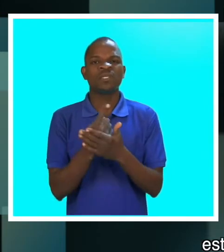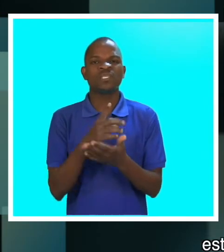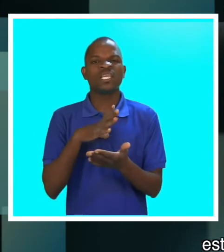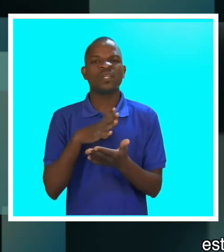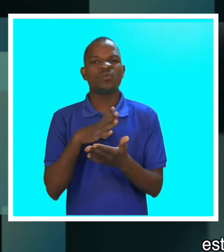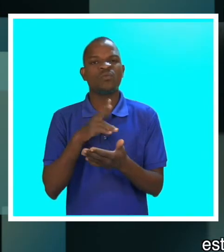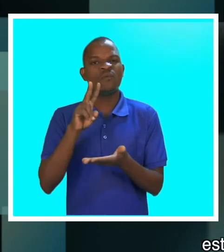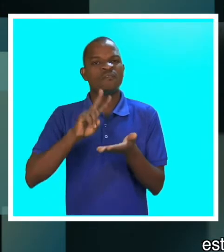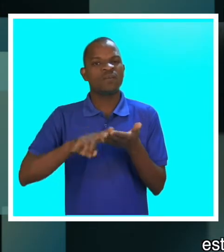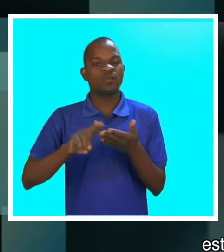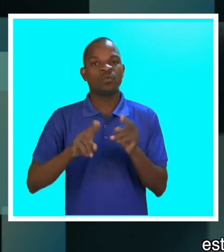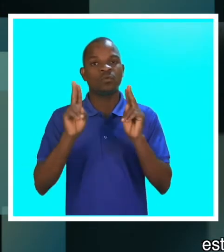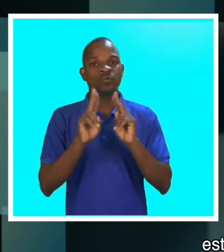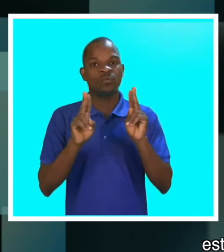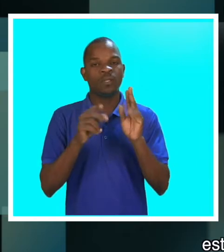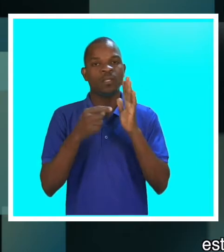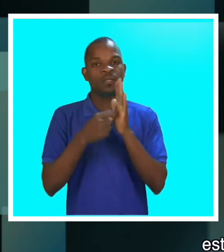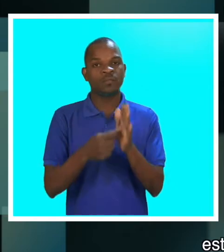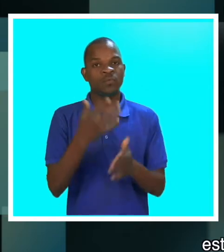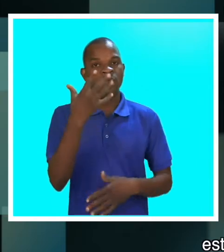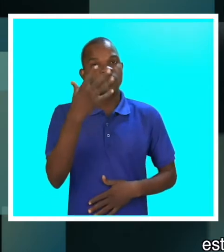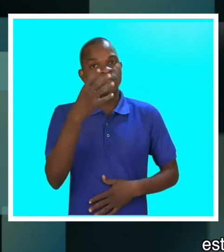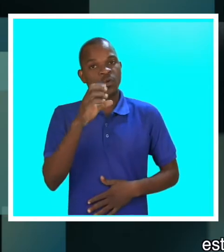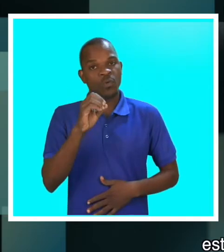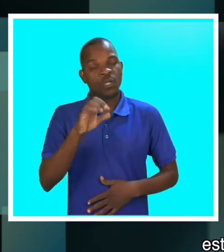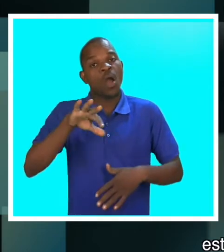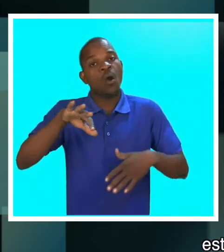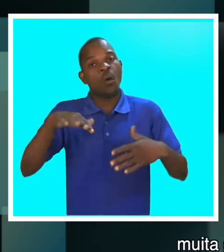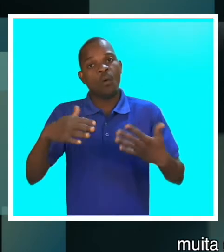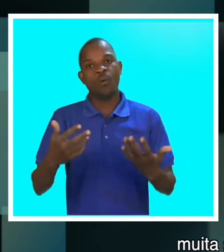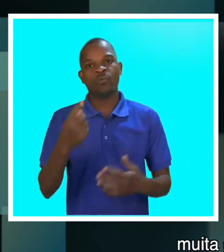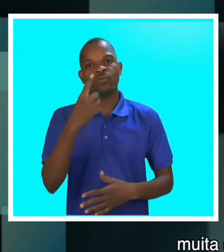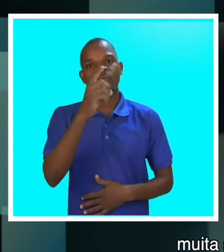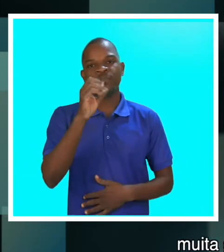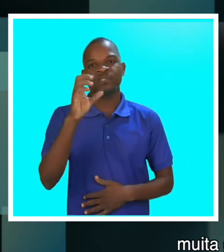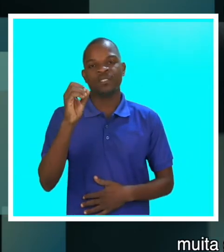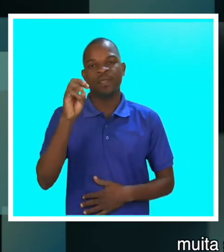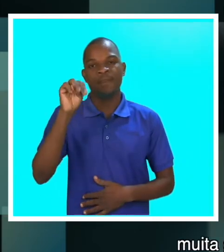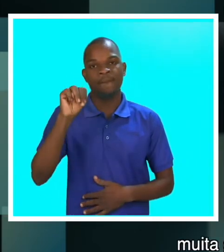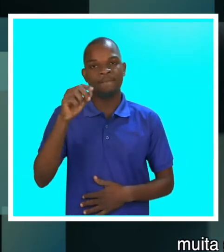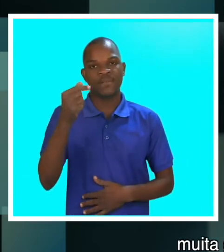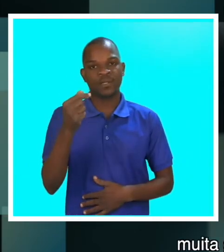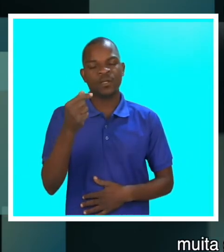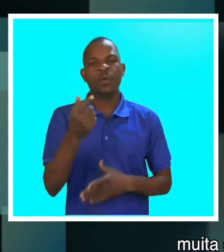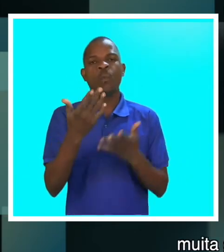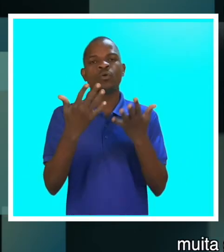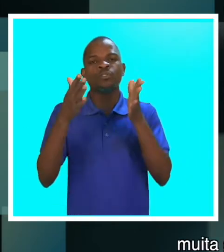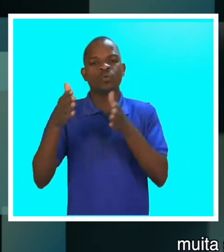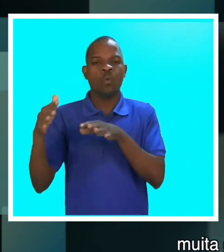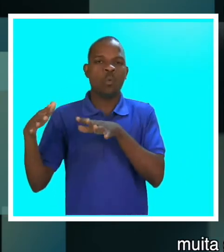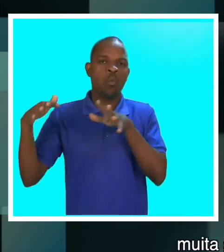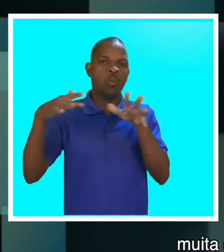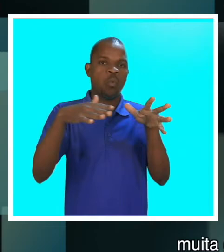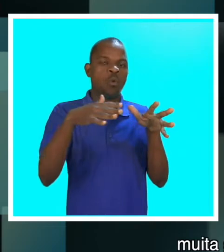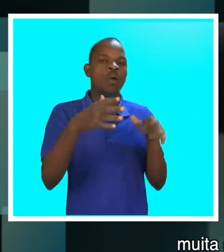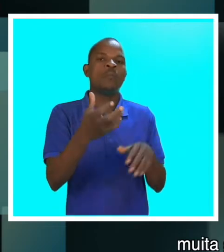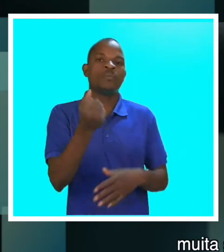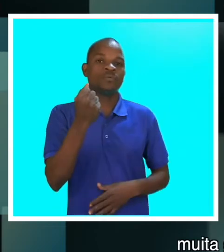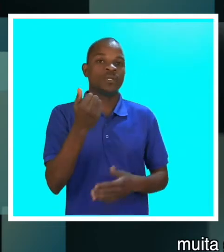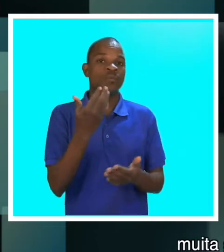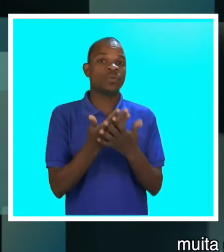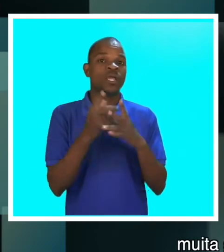Estabelecer um teto, pelo menos de 50 semestricais. E muita gente pode ir ao campo, porque o